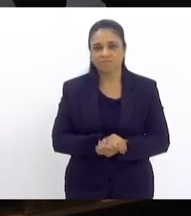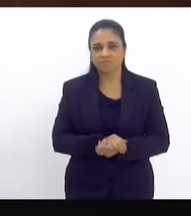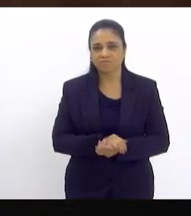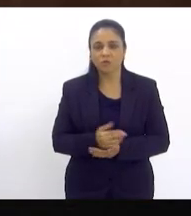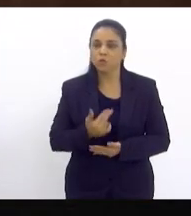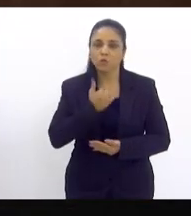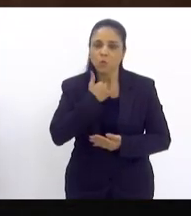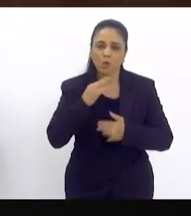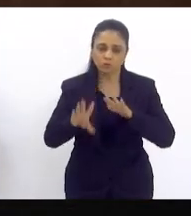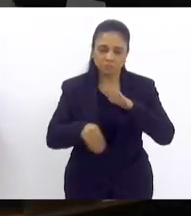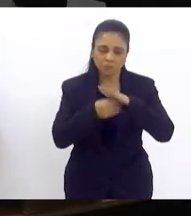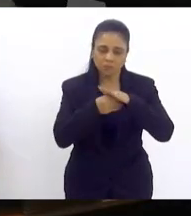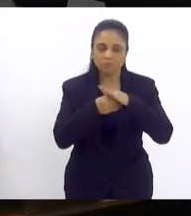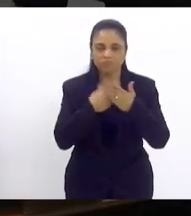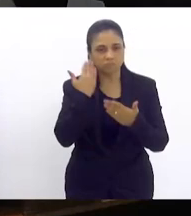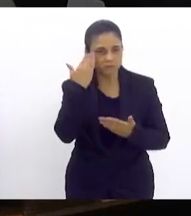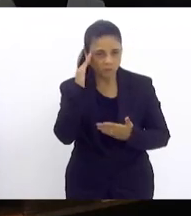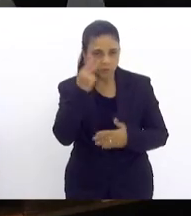entendeu presidente